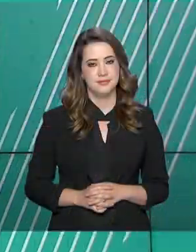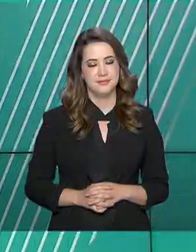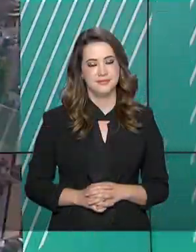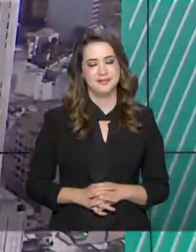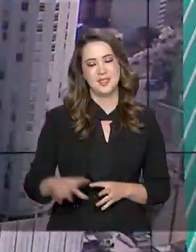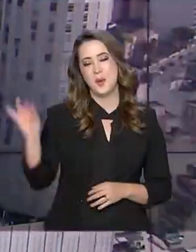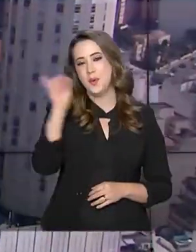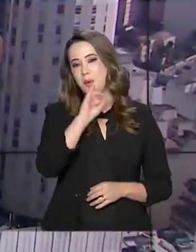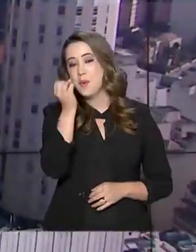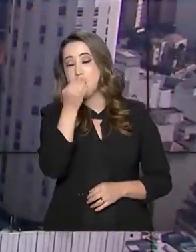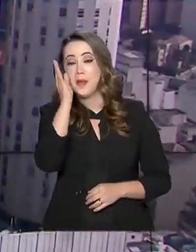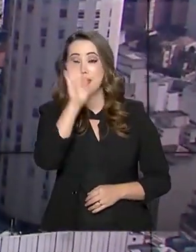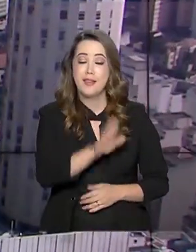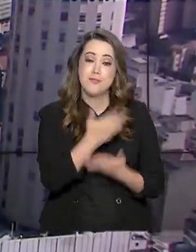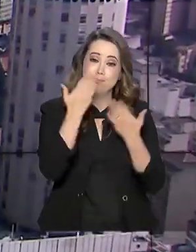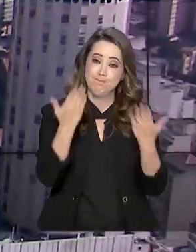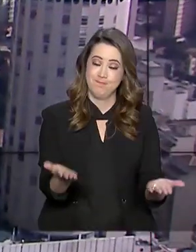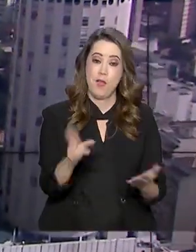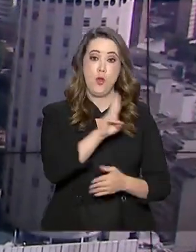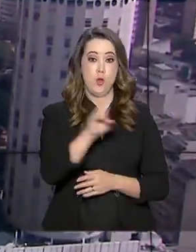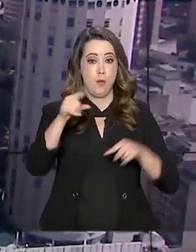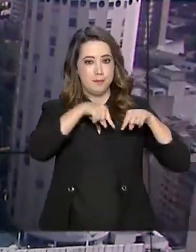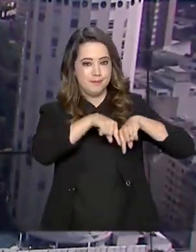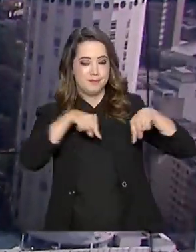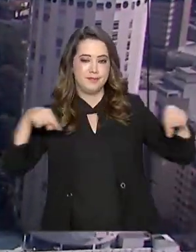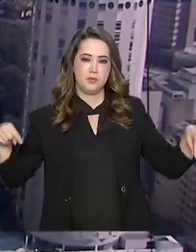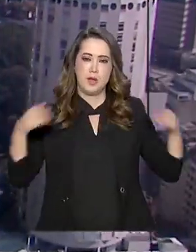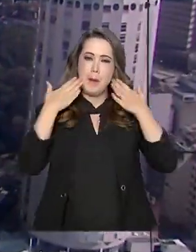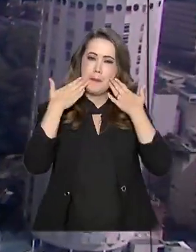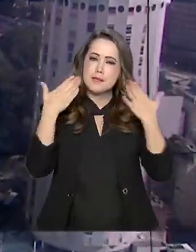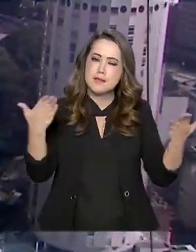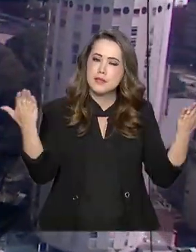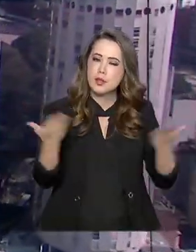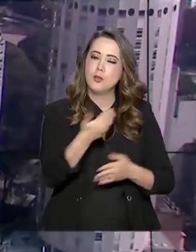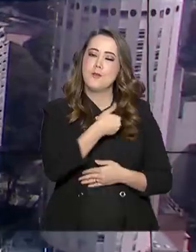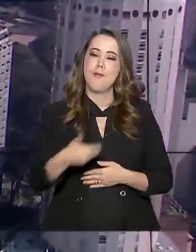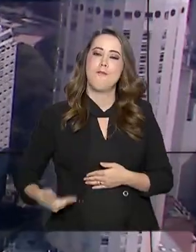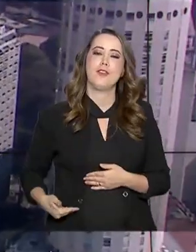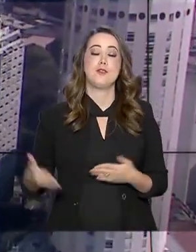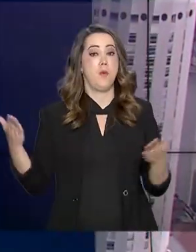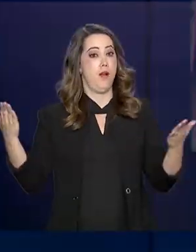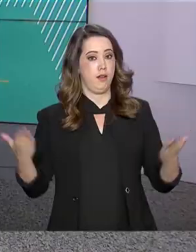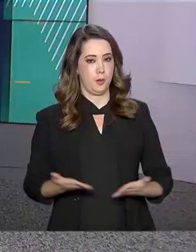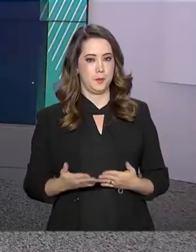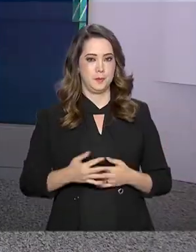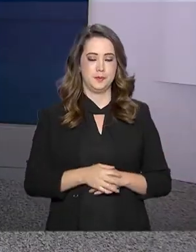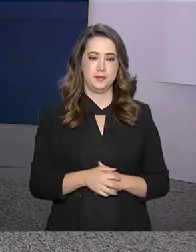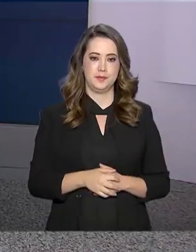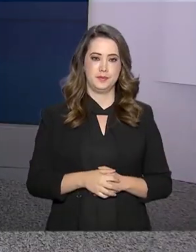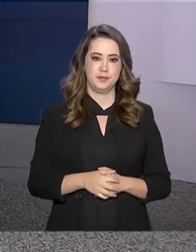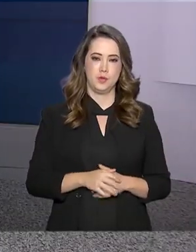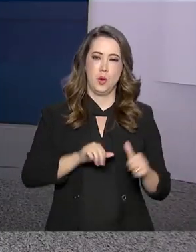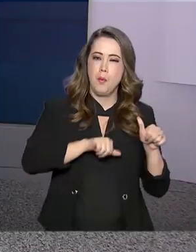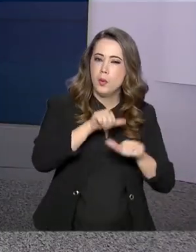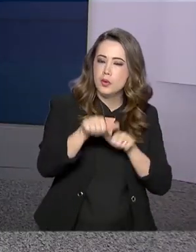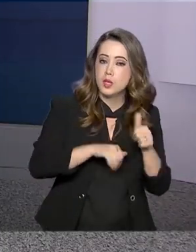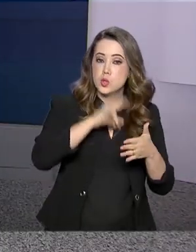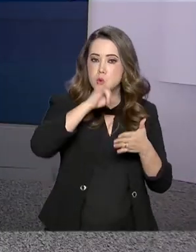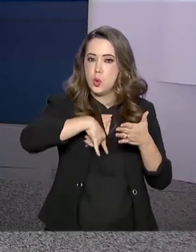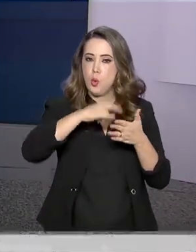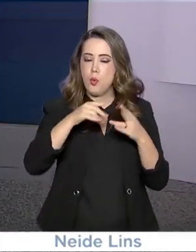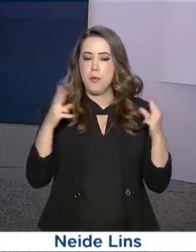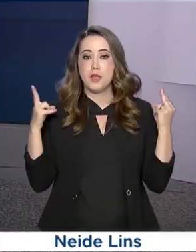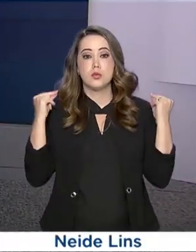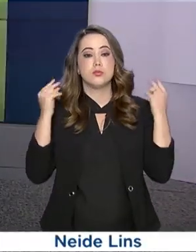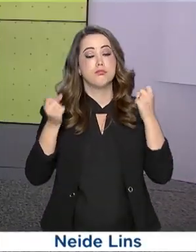olá boa tarde pra você eu sou o roberto camargo está no ar mais uma edição do governo agora mudanças na carteira de